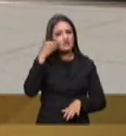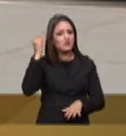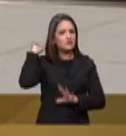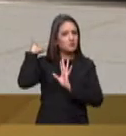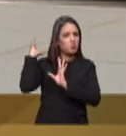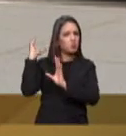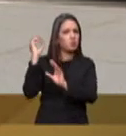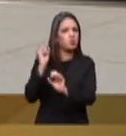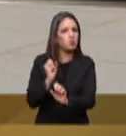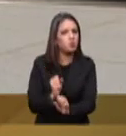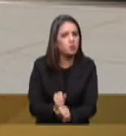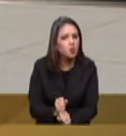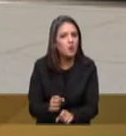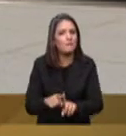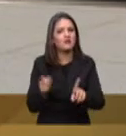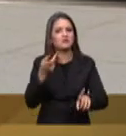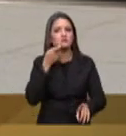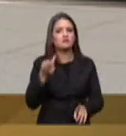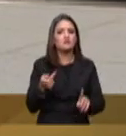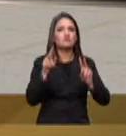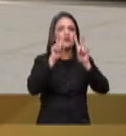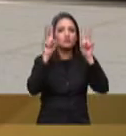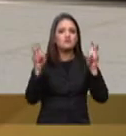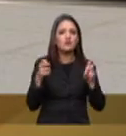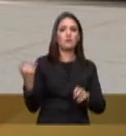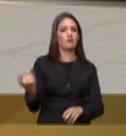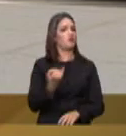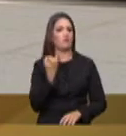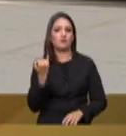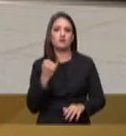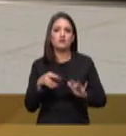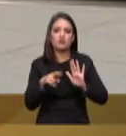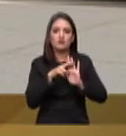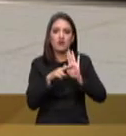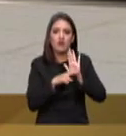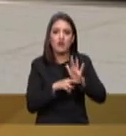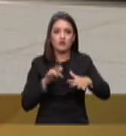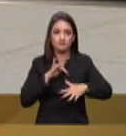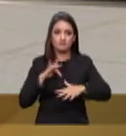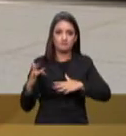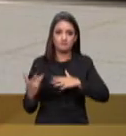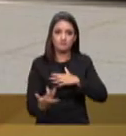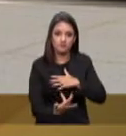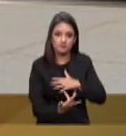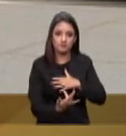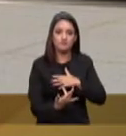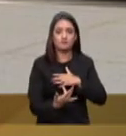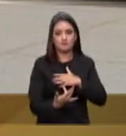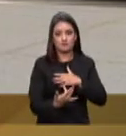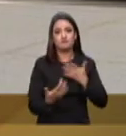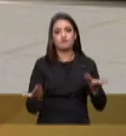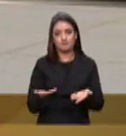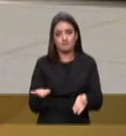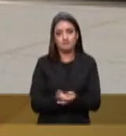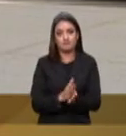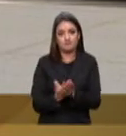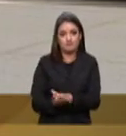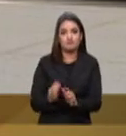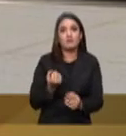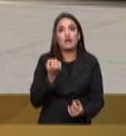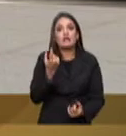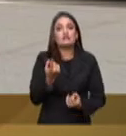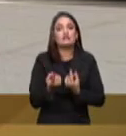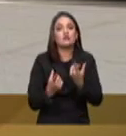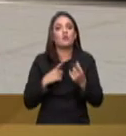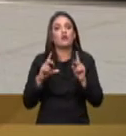para revisitar, entre tantos outros temas importantes da regulação das mídias sociais, no caso específico, a exceção conferida